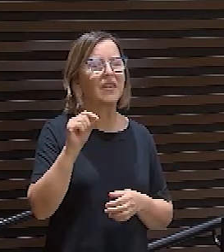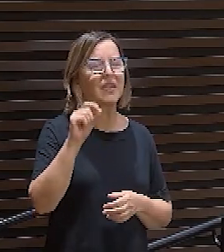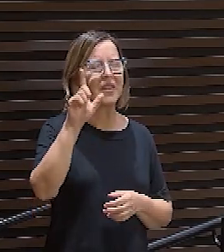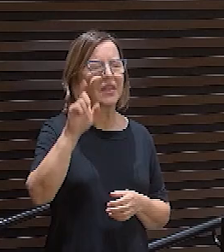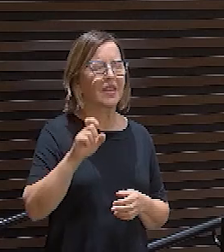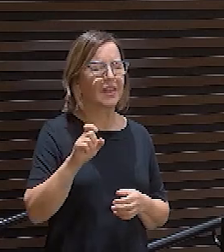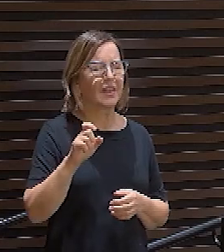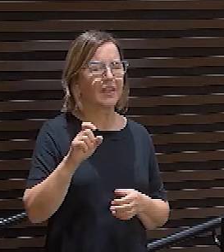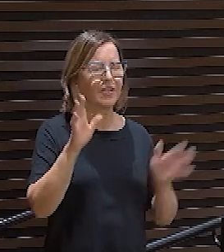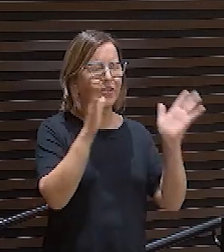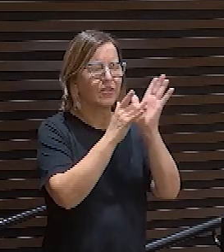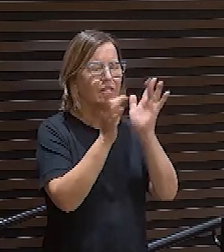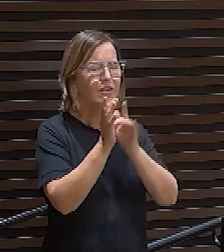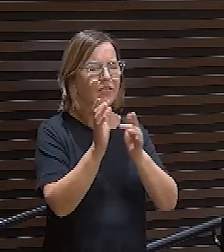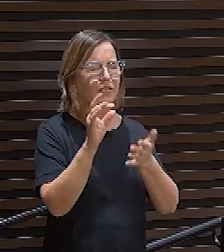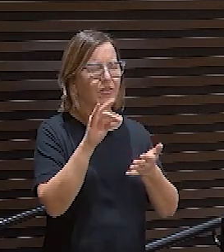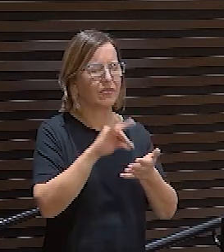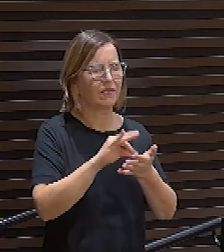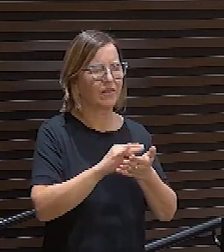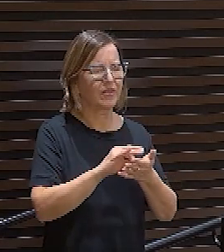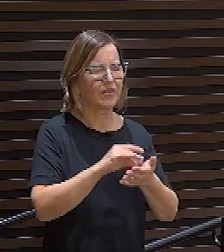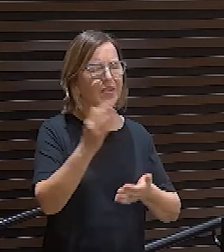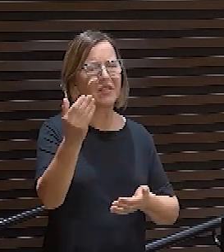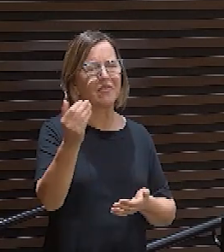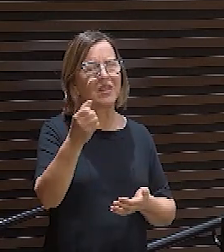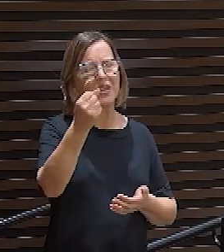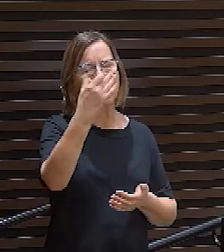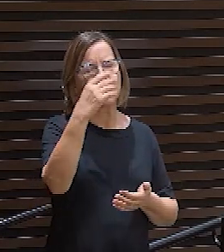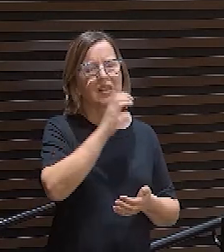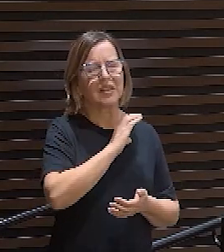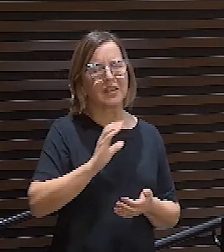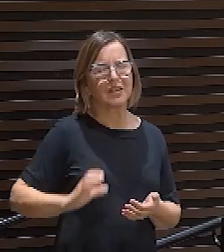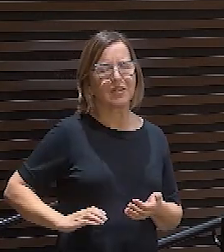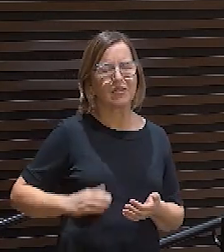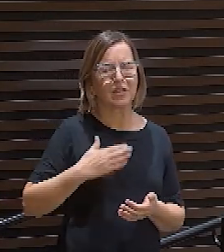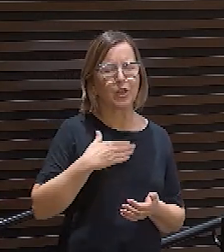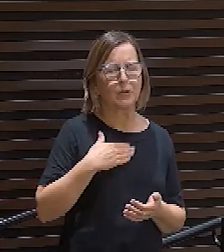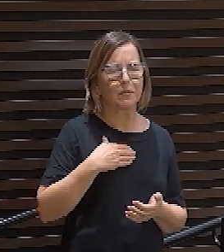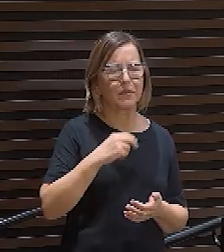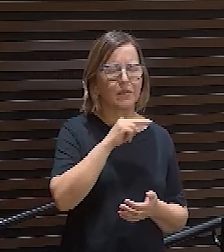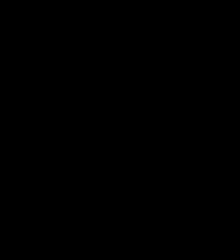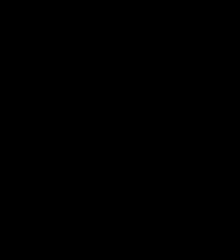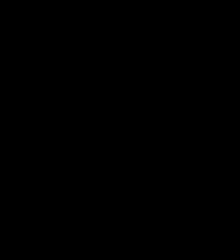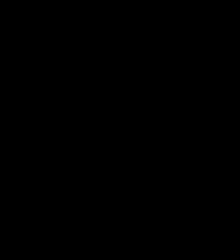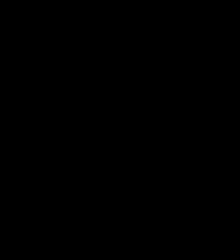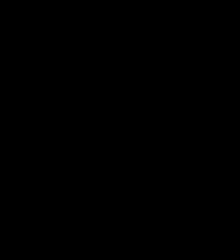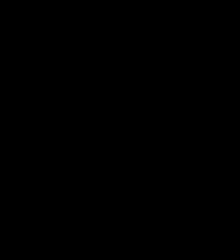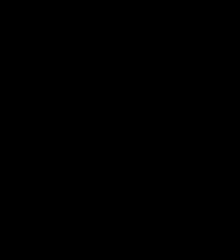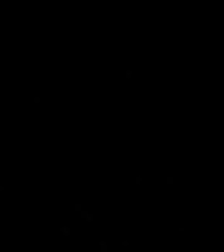Vem revelar Cristo em mim, em nome de Jesus. Amém.